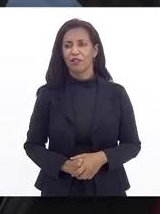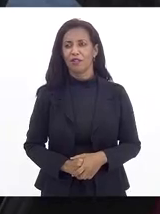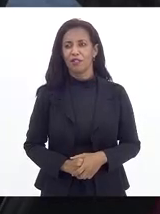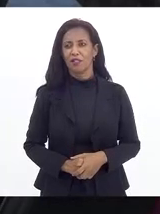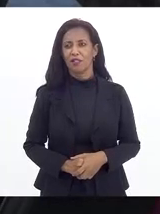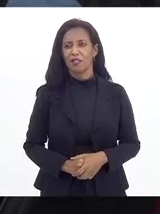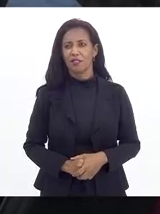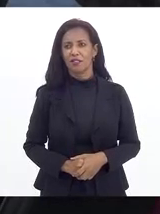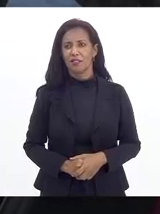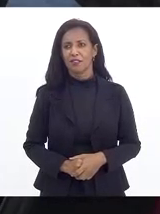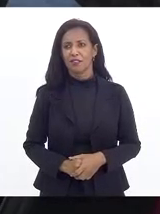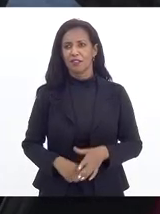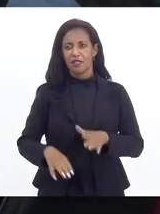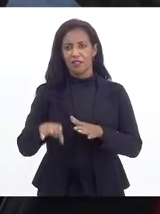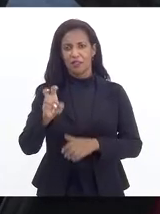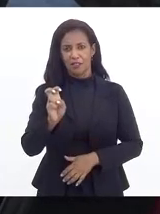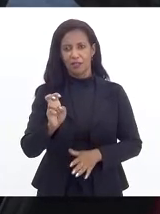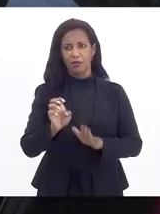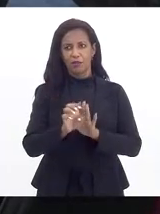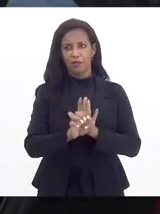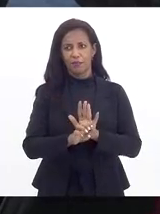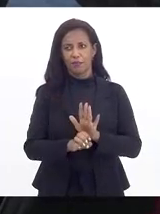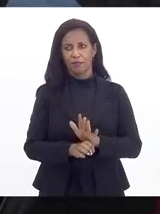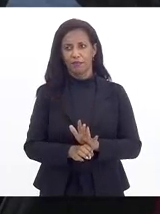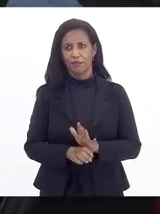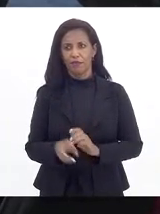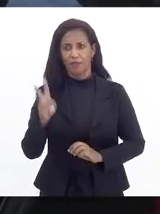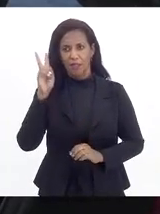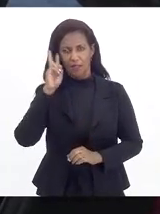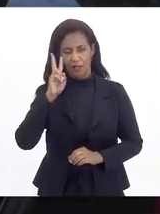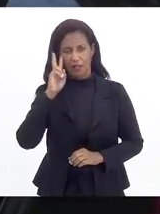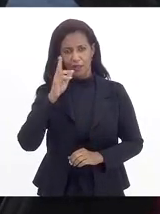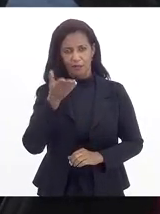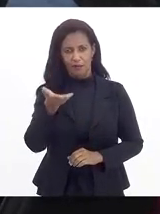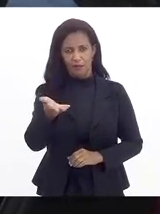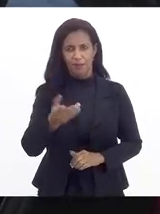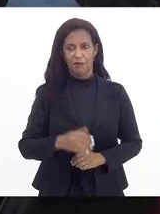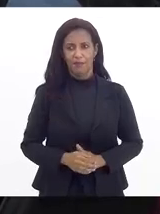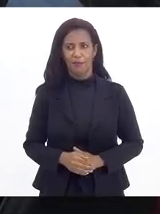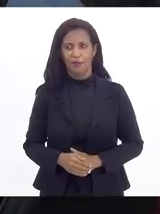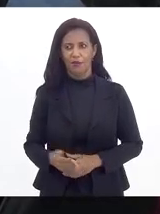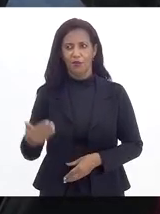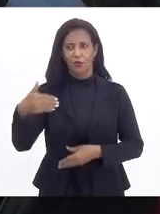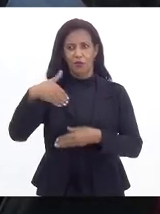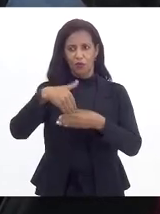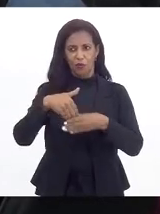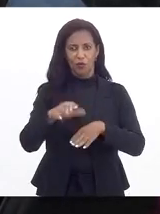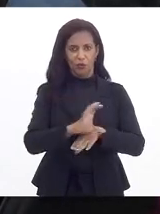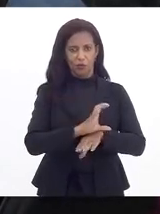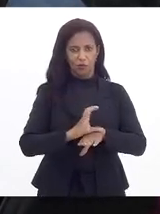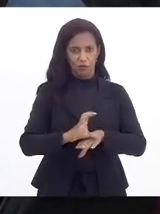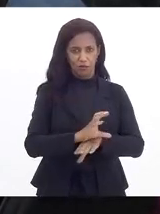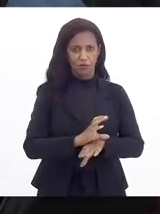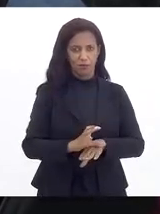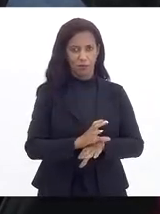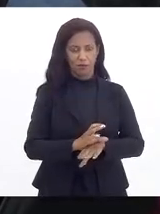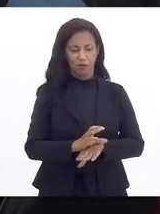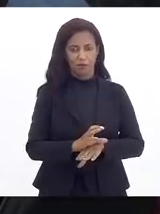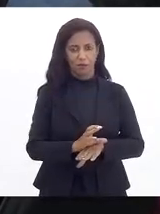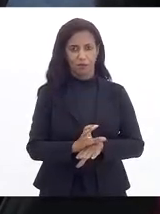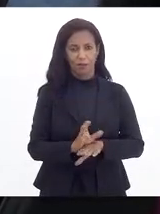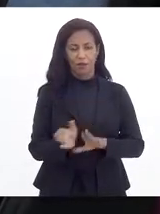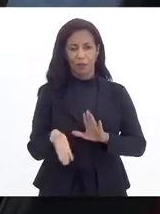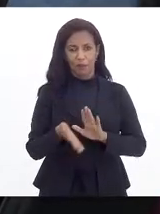ele faz 5 emendas, o senhor lembra quando a gente votou as constitucionalidades do